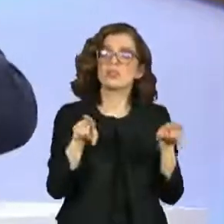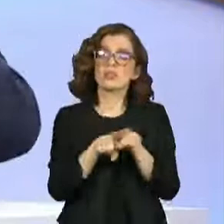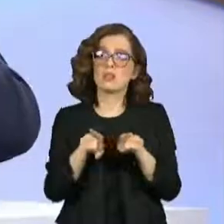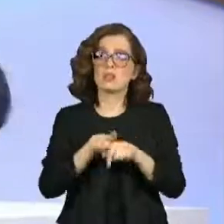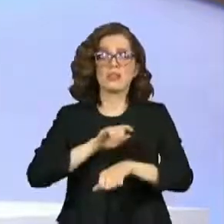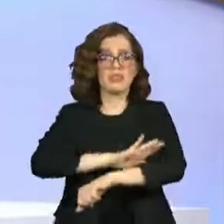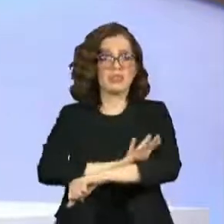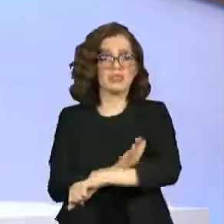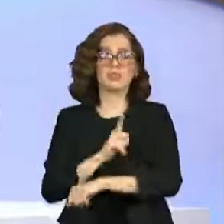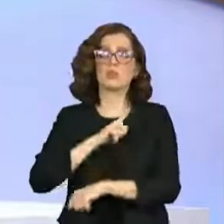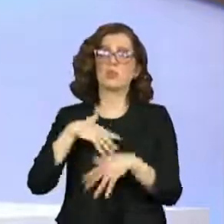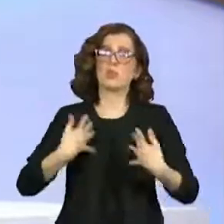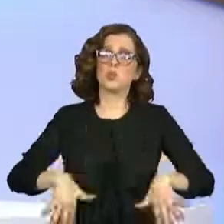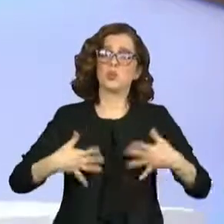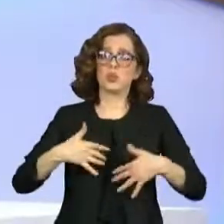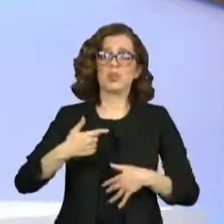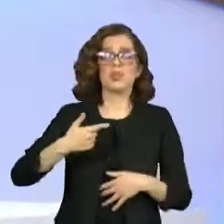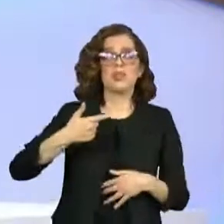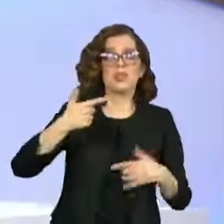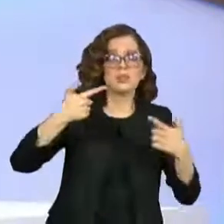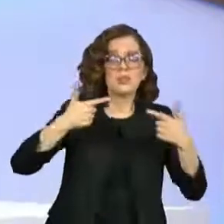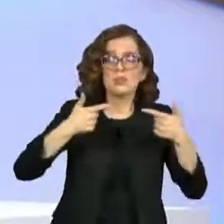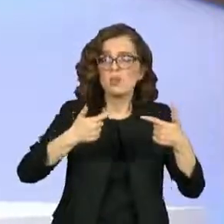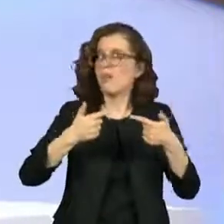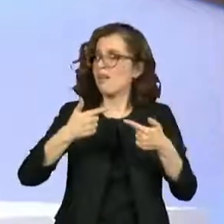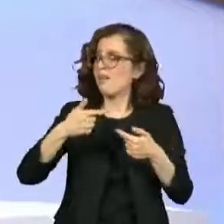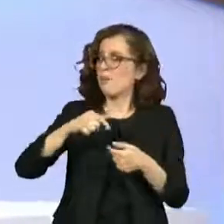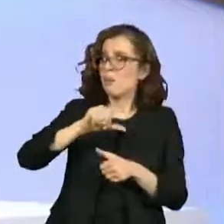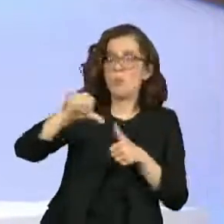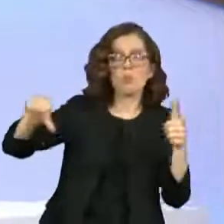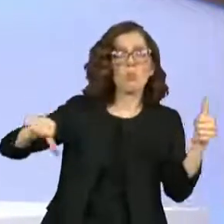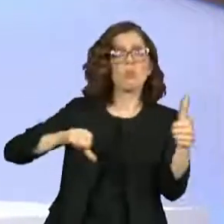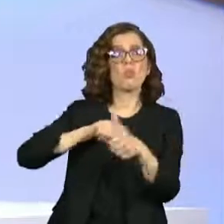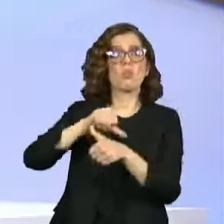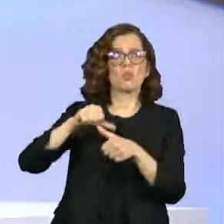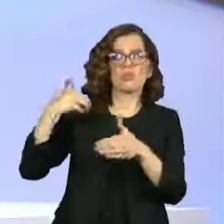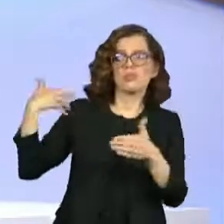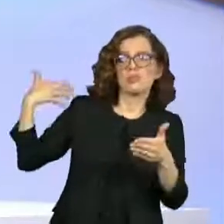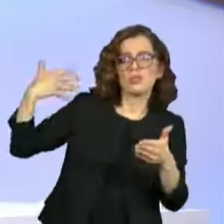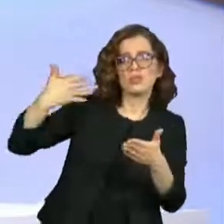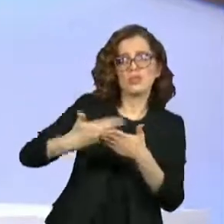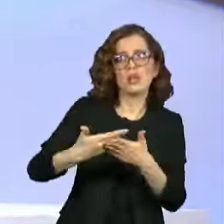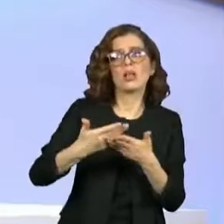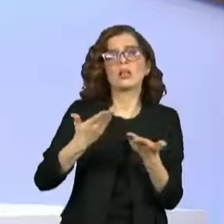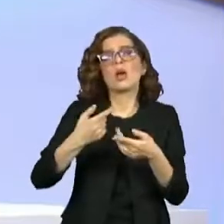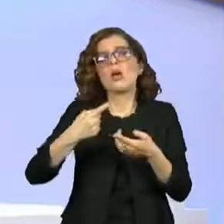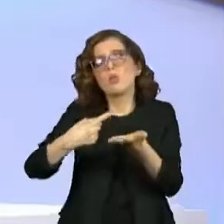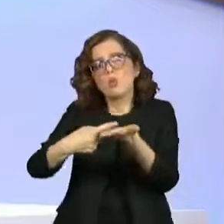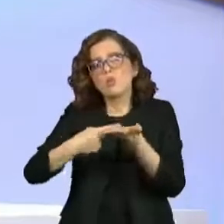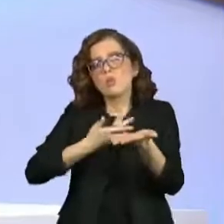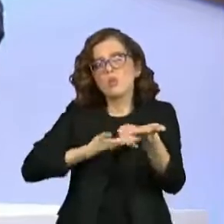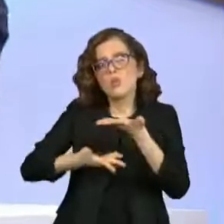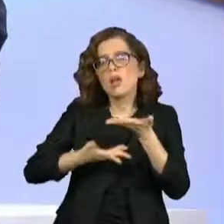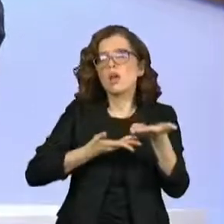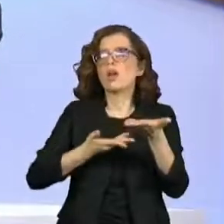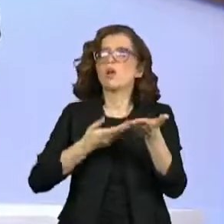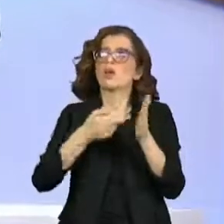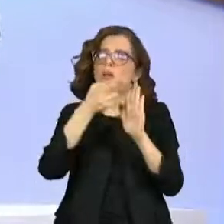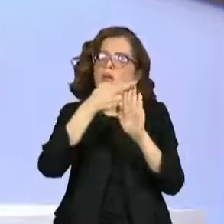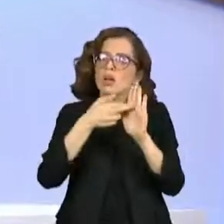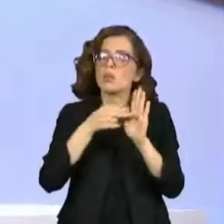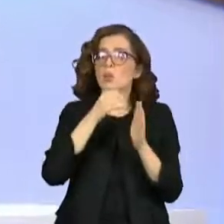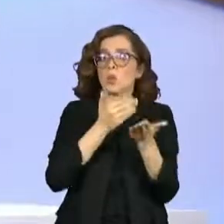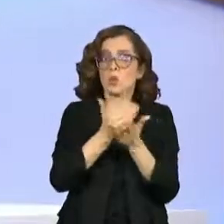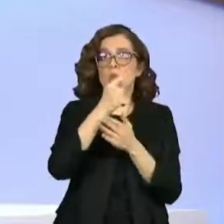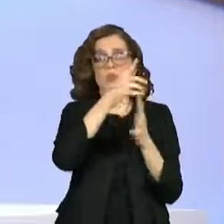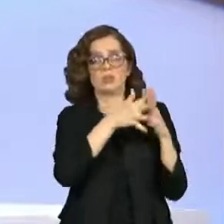e de certa forma isso propiciou essa grande mudança no contrato social, que foi a emergência, surgimento do Estado de Bem-Estar Social, e a senhora compara